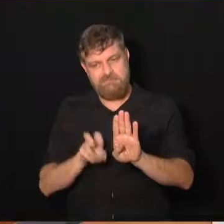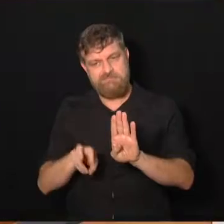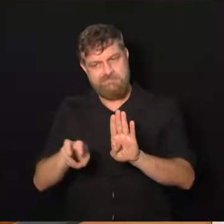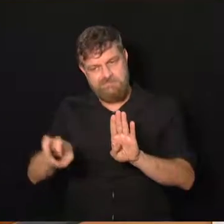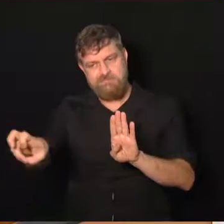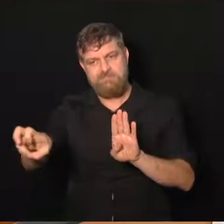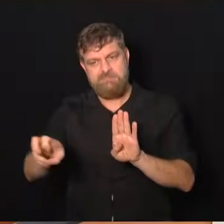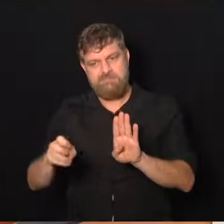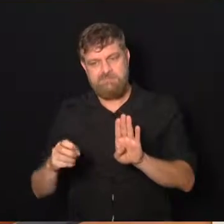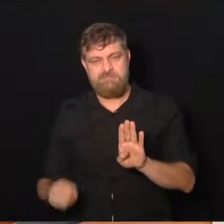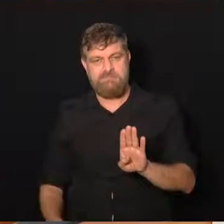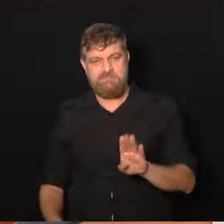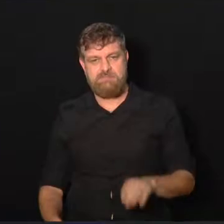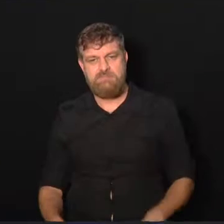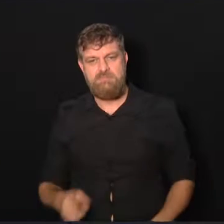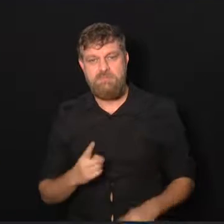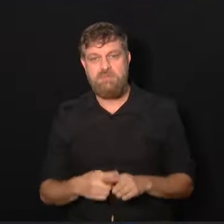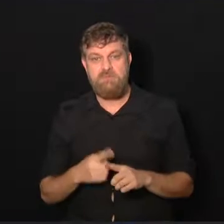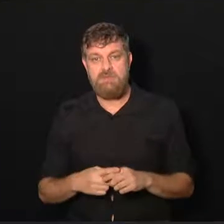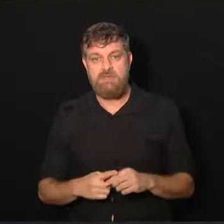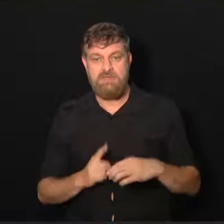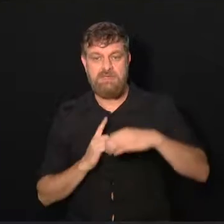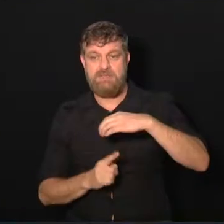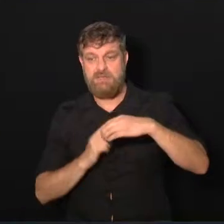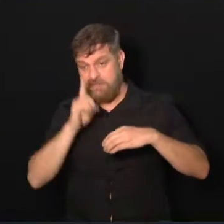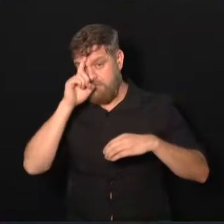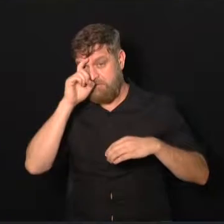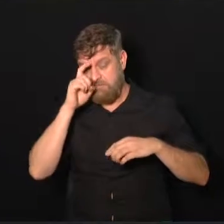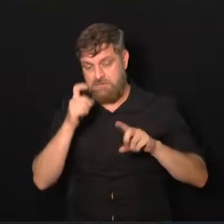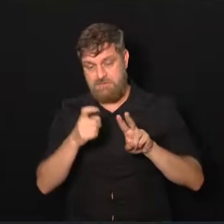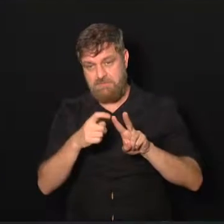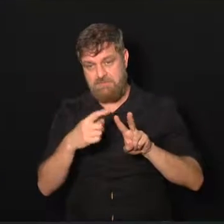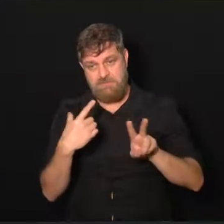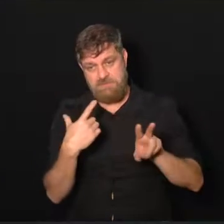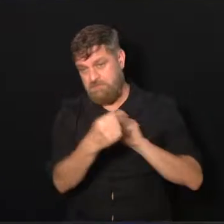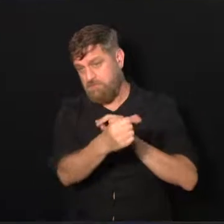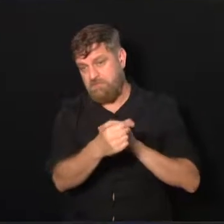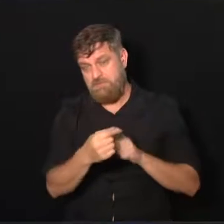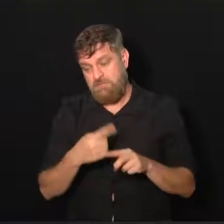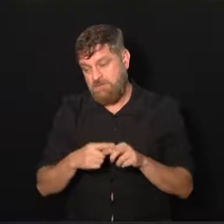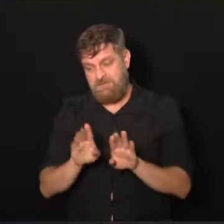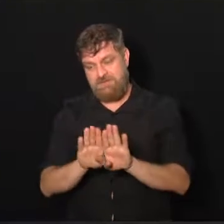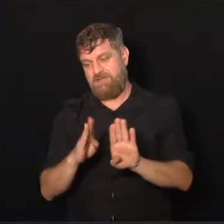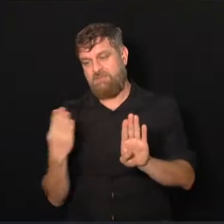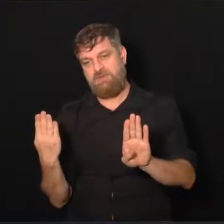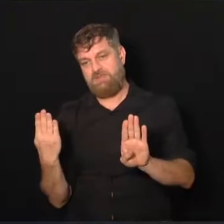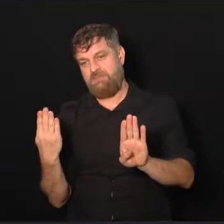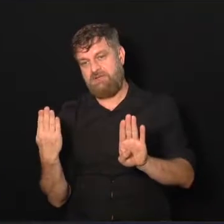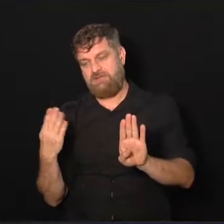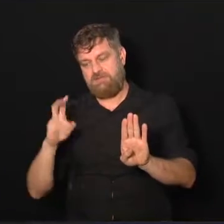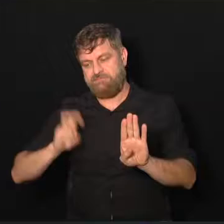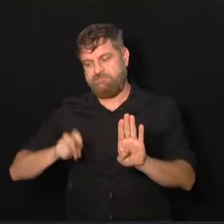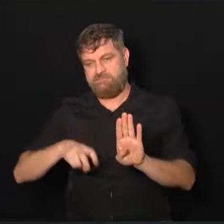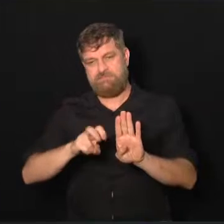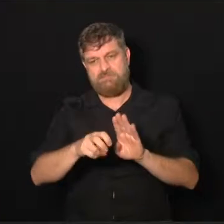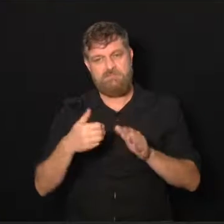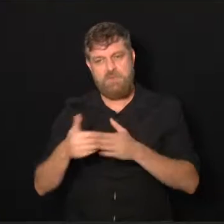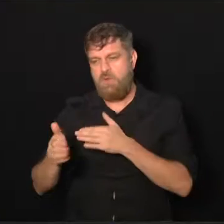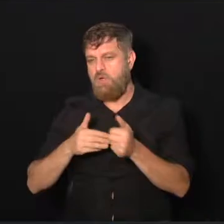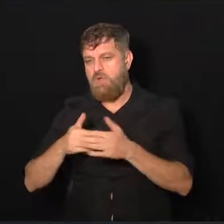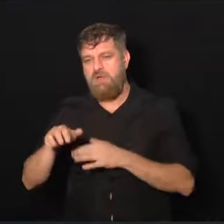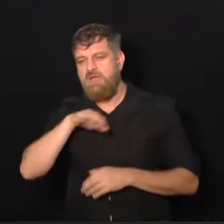Perfeito. Entendeu? Por que o animal saiu da clínica? A porta estava aberta. A porta estava aberta. Tá. Então, seja o passarinho,